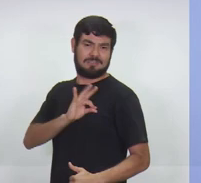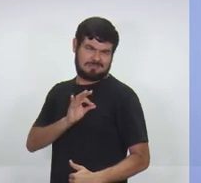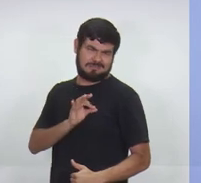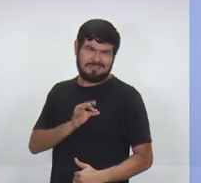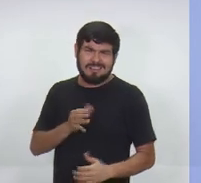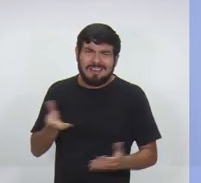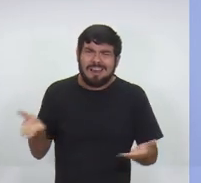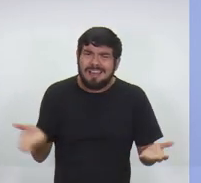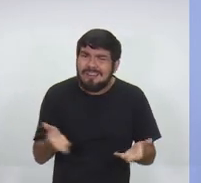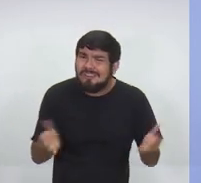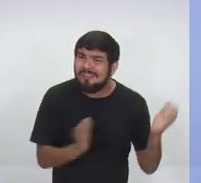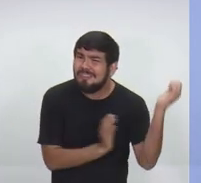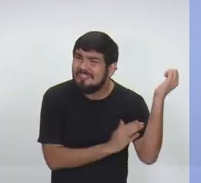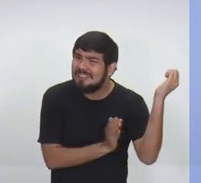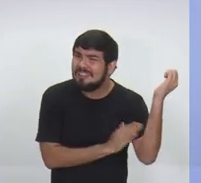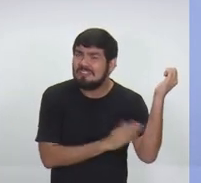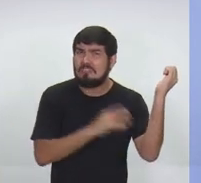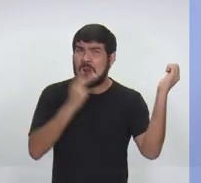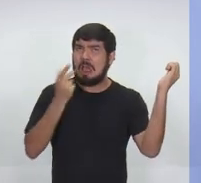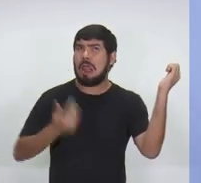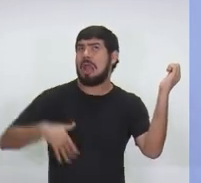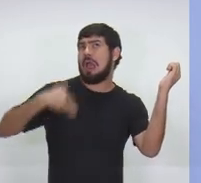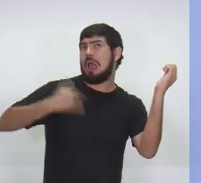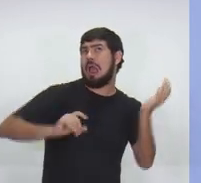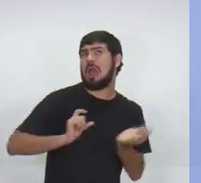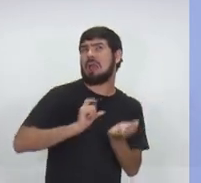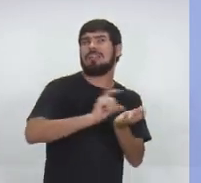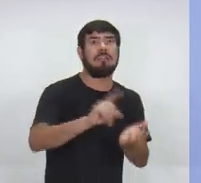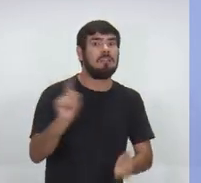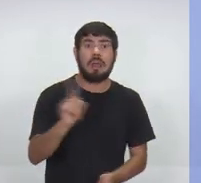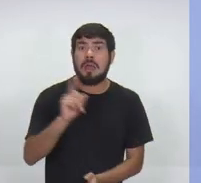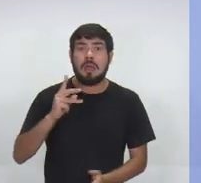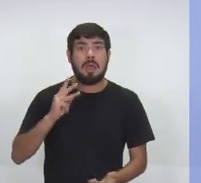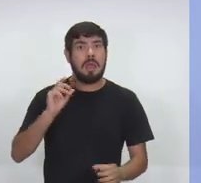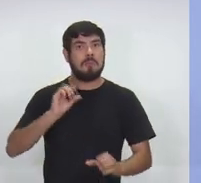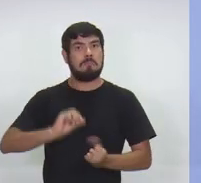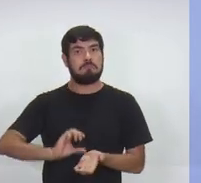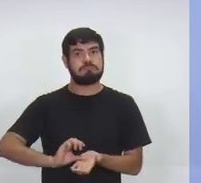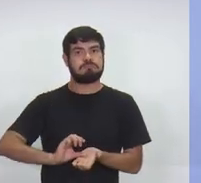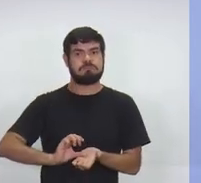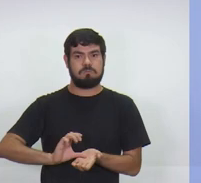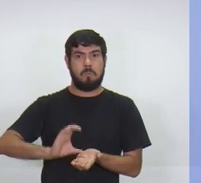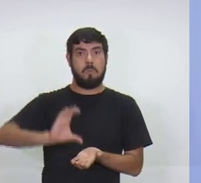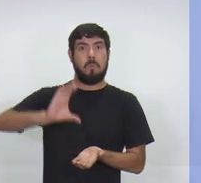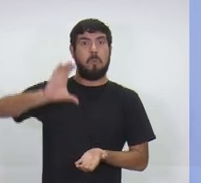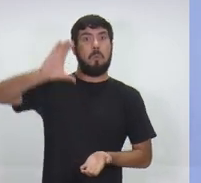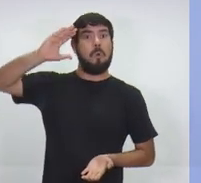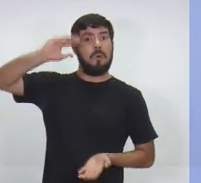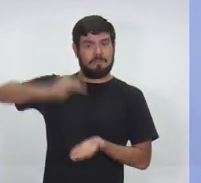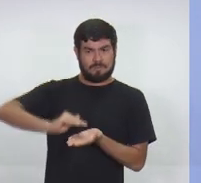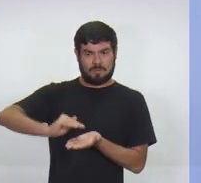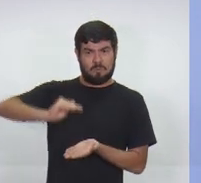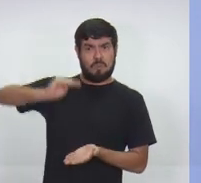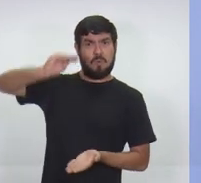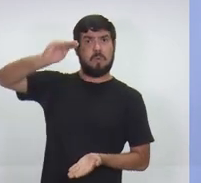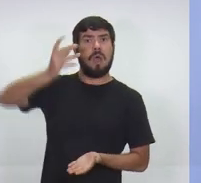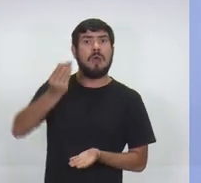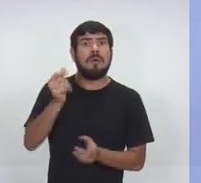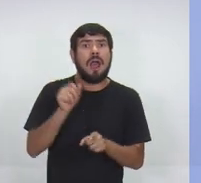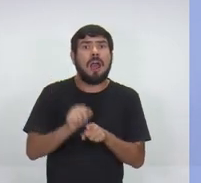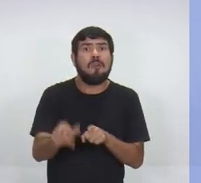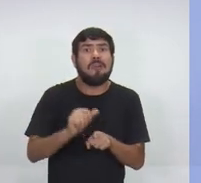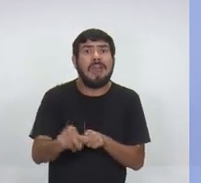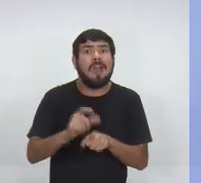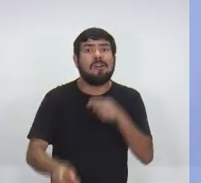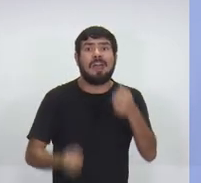atual governador quer dizer que era mais caro ele paga três vezes mais o número de viatura do que eu pagava na minha época agora está